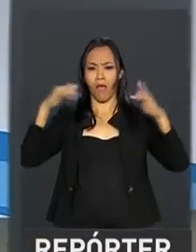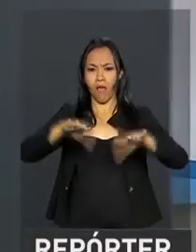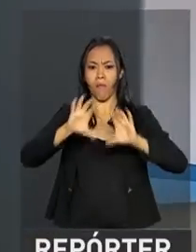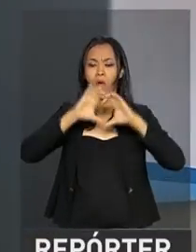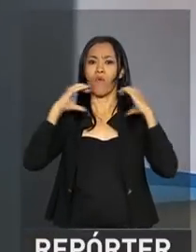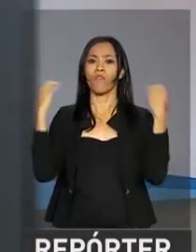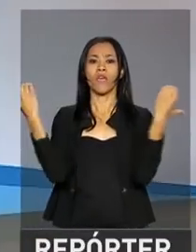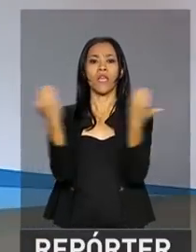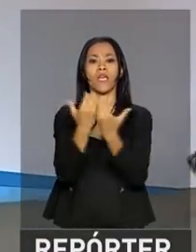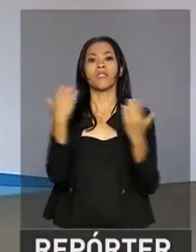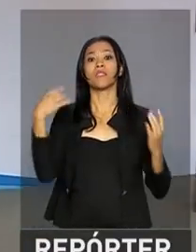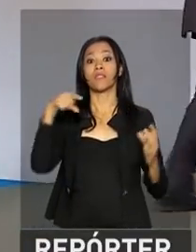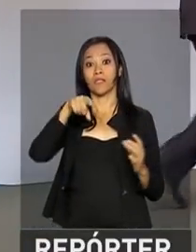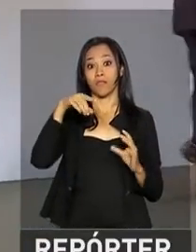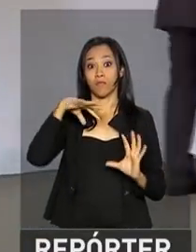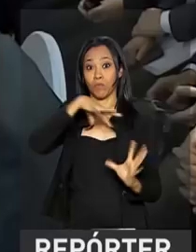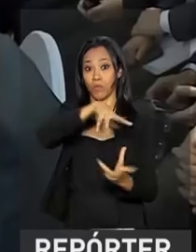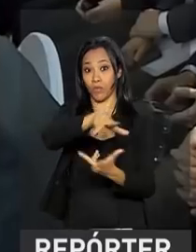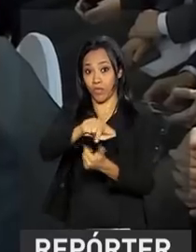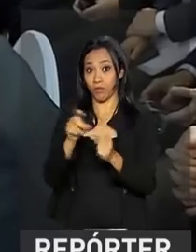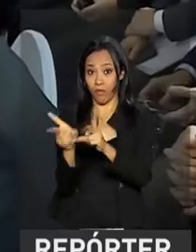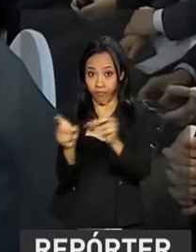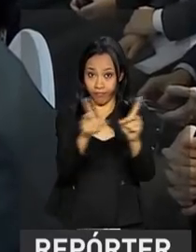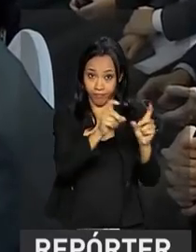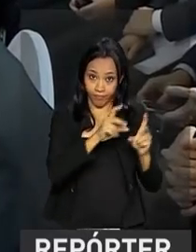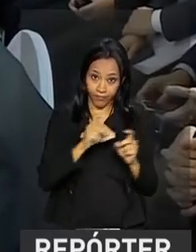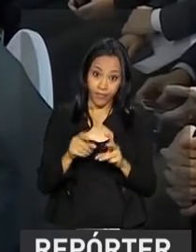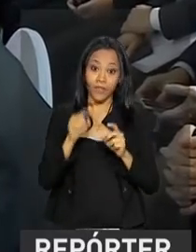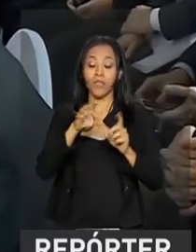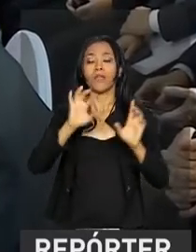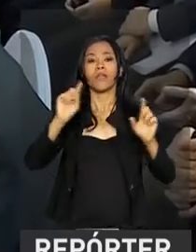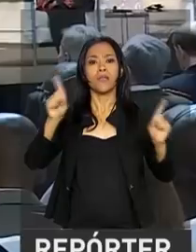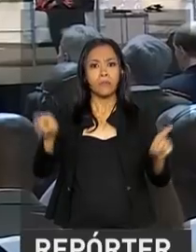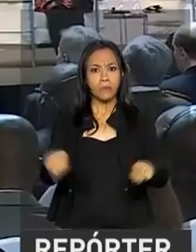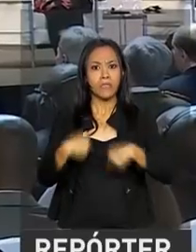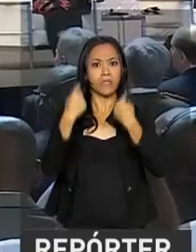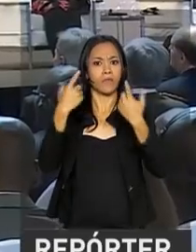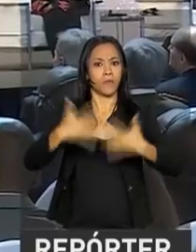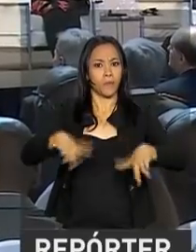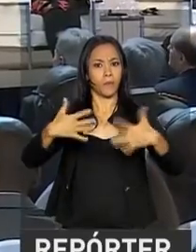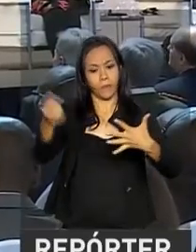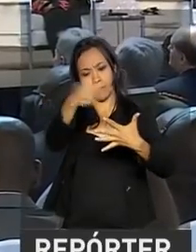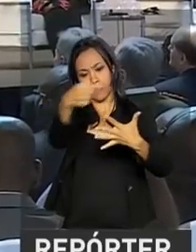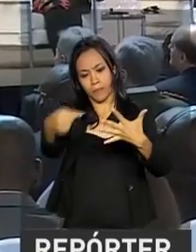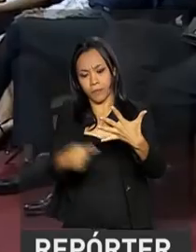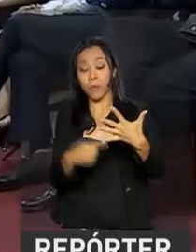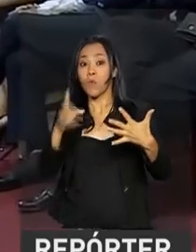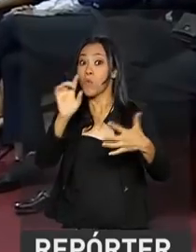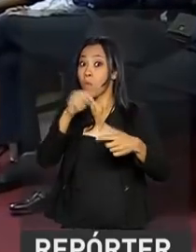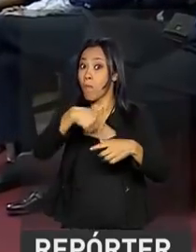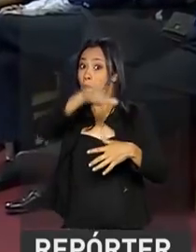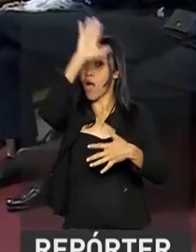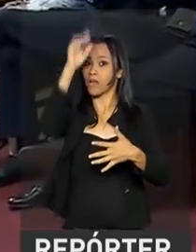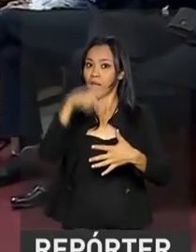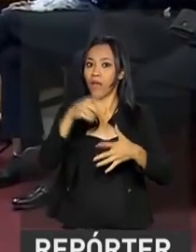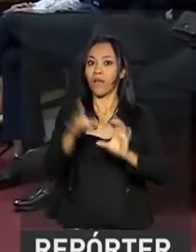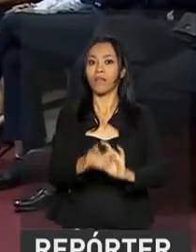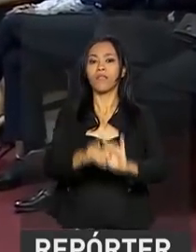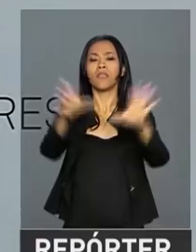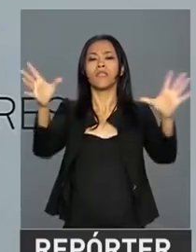mundial do comércio os desafios são grandes o maior deles é garantir o livre